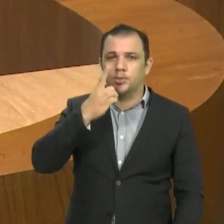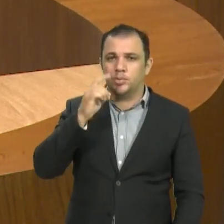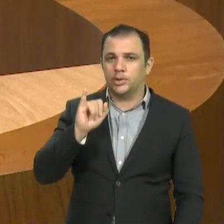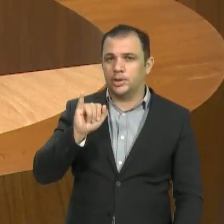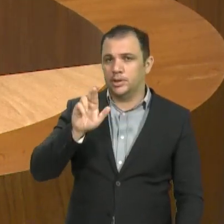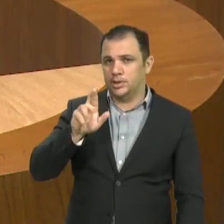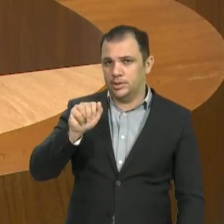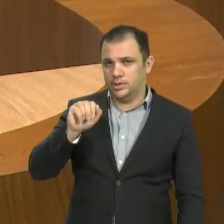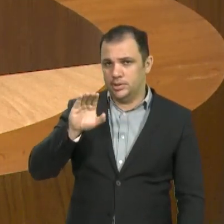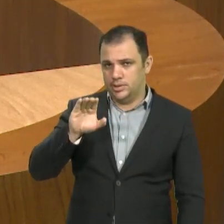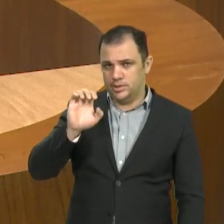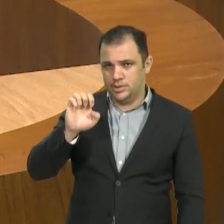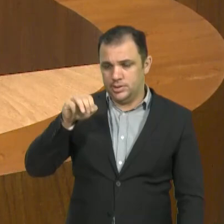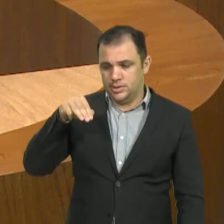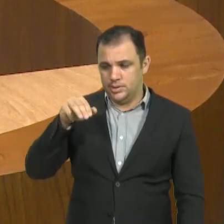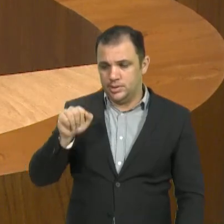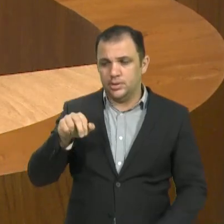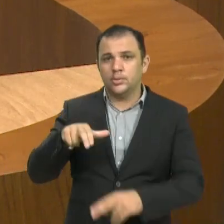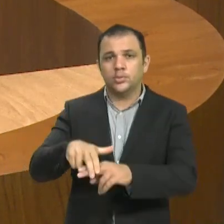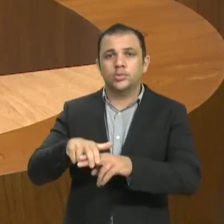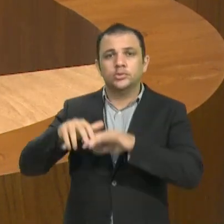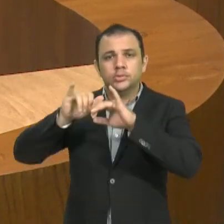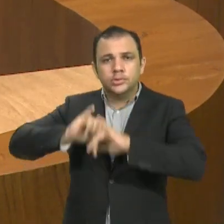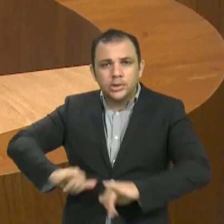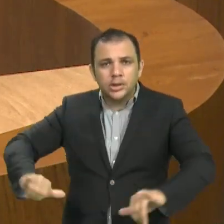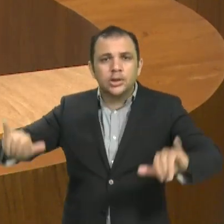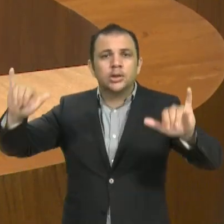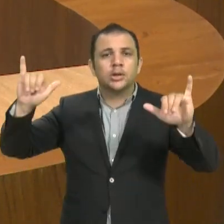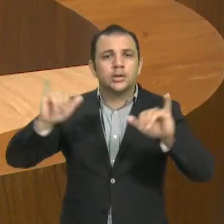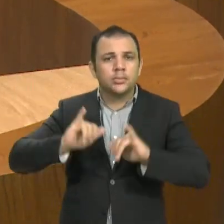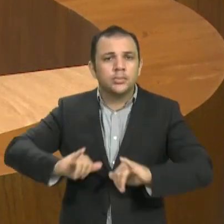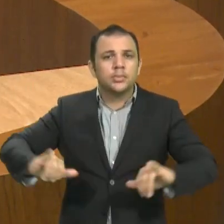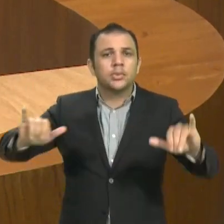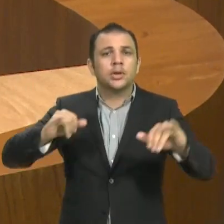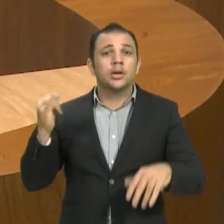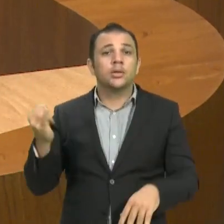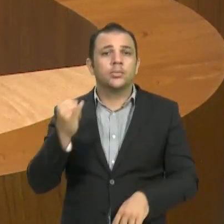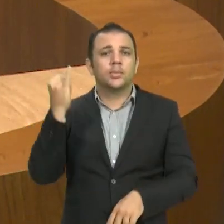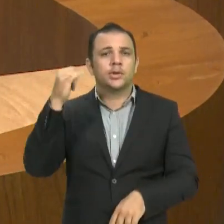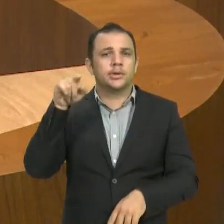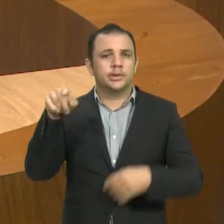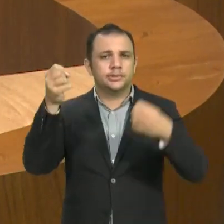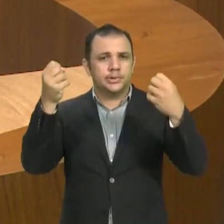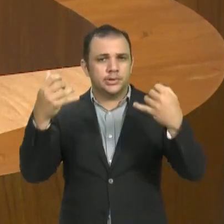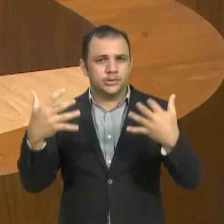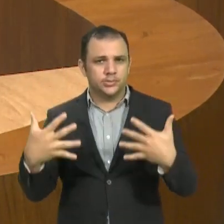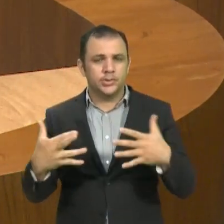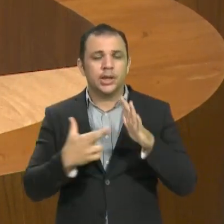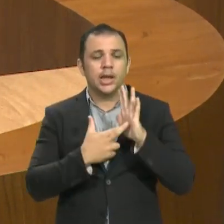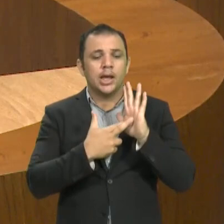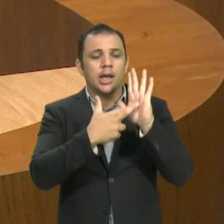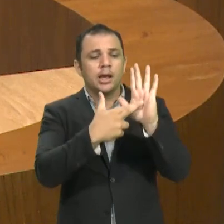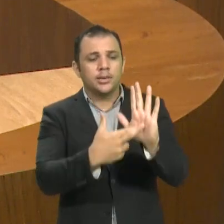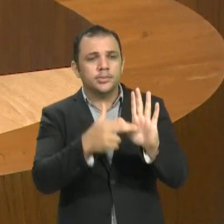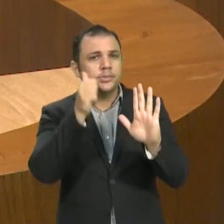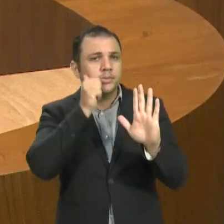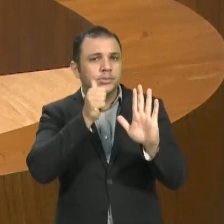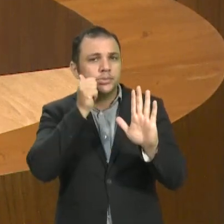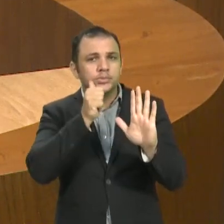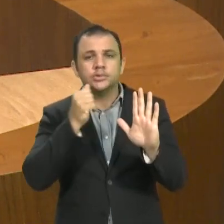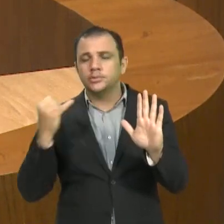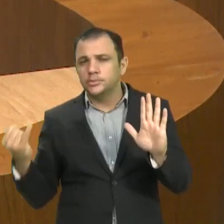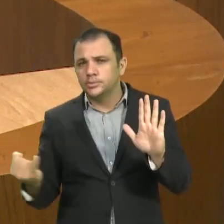que ela tem dado realmente para essa representatividade feminina que vai fazer